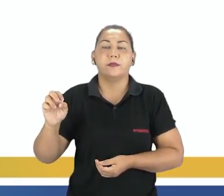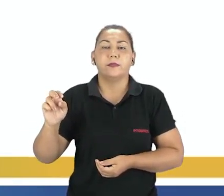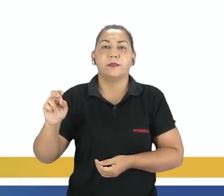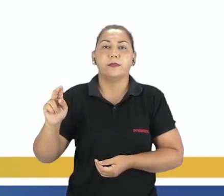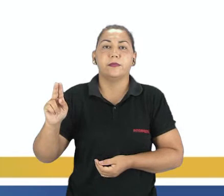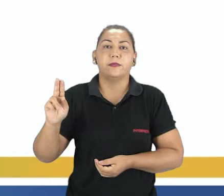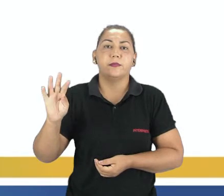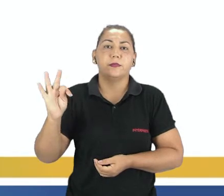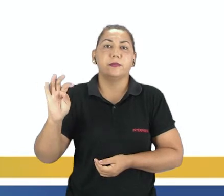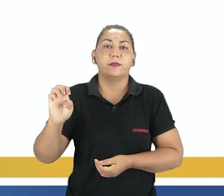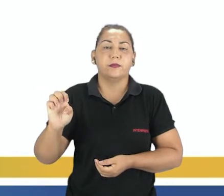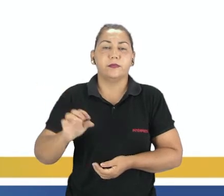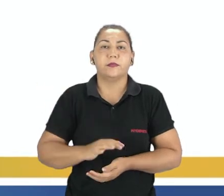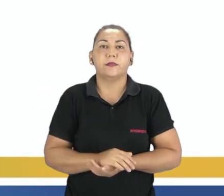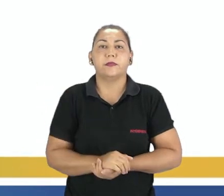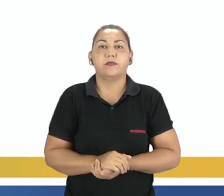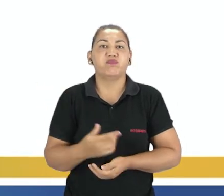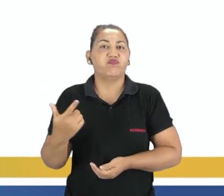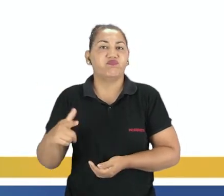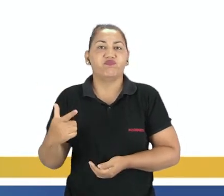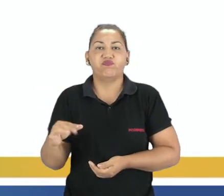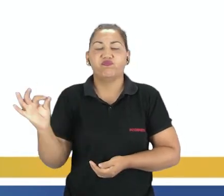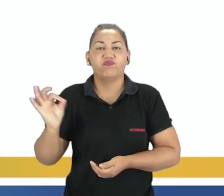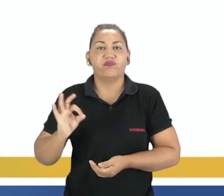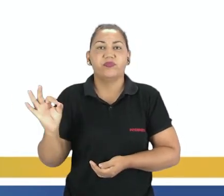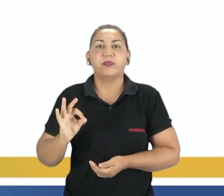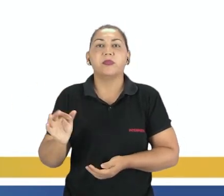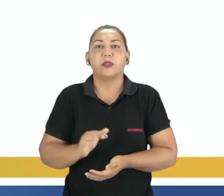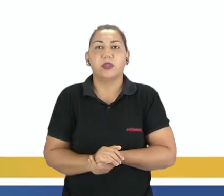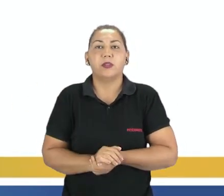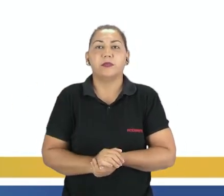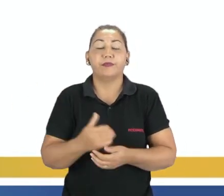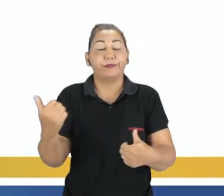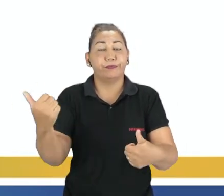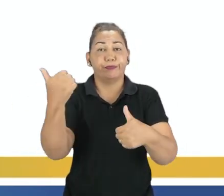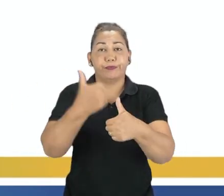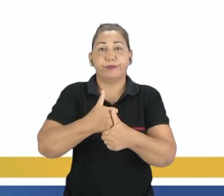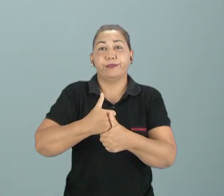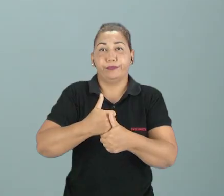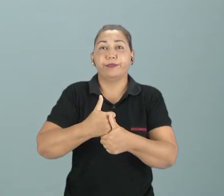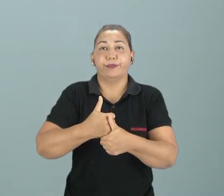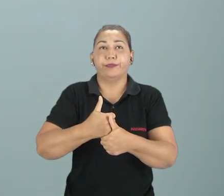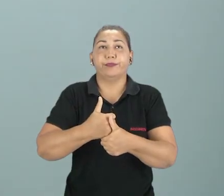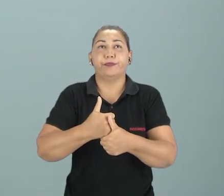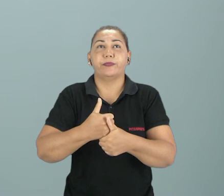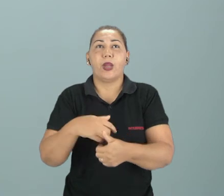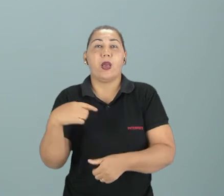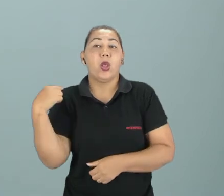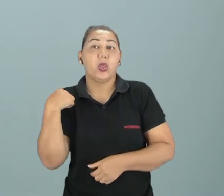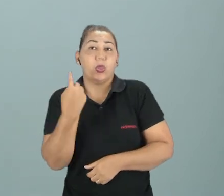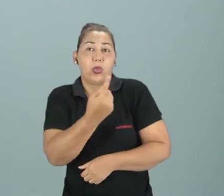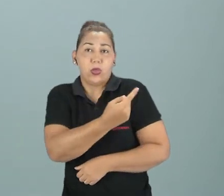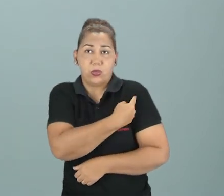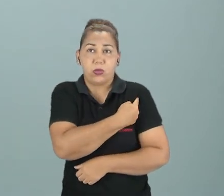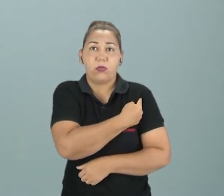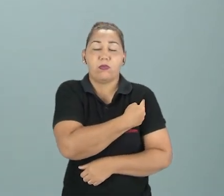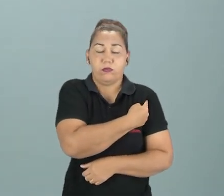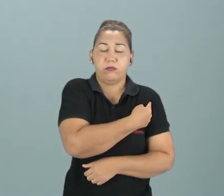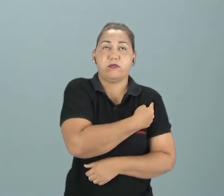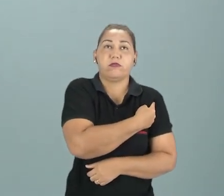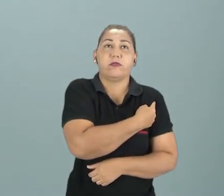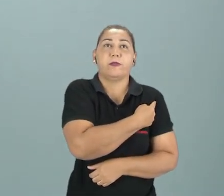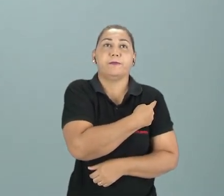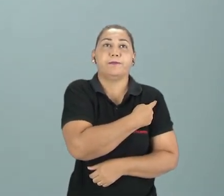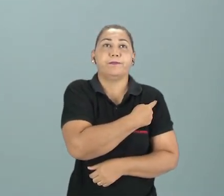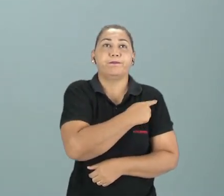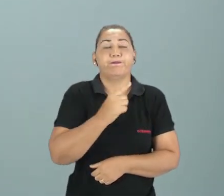Nós não temos ninguém. Todas as vezes que você for mudar o sujeito e se tratar de um